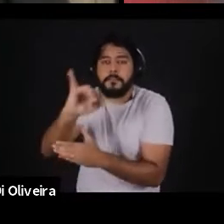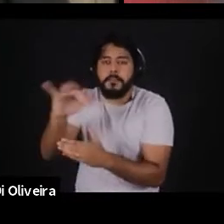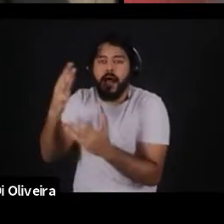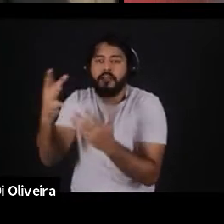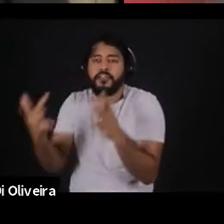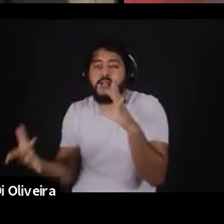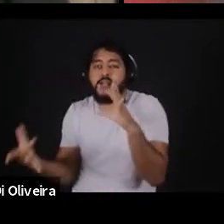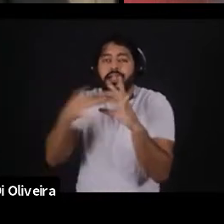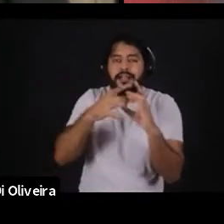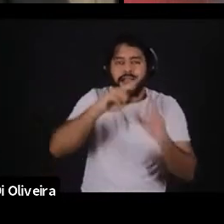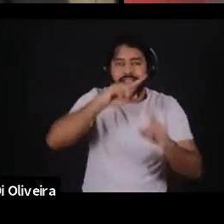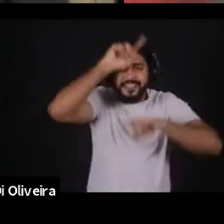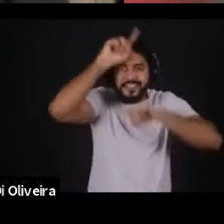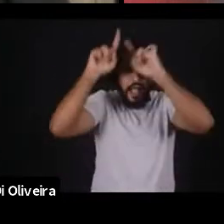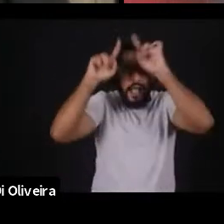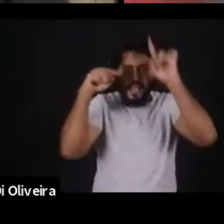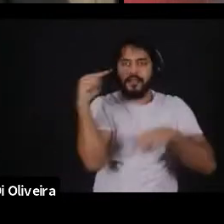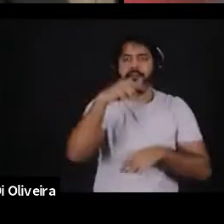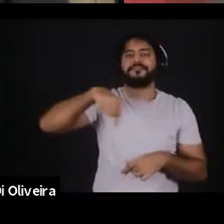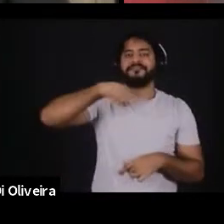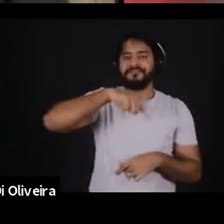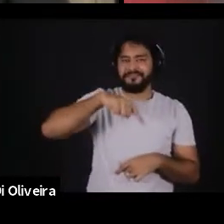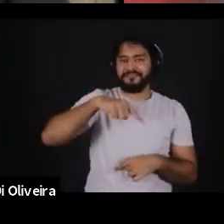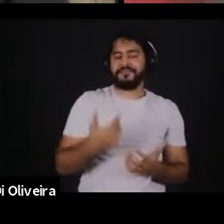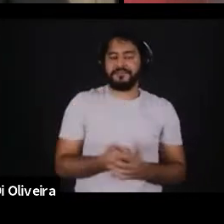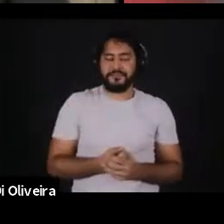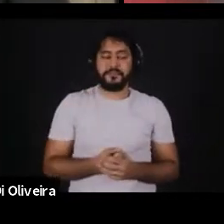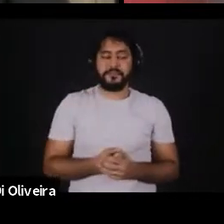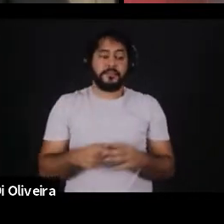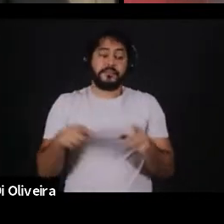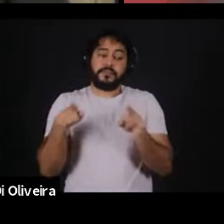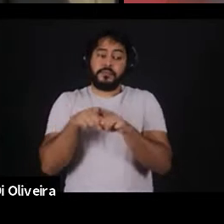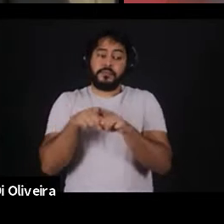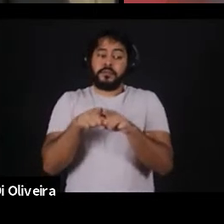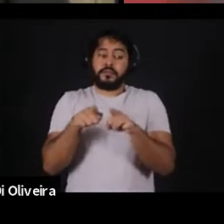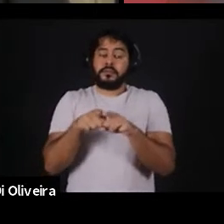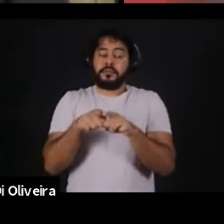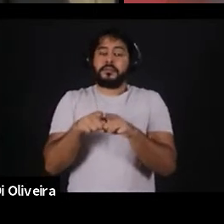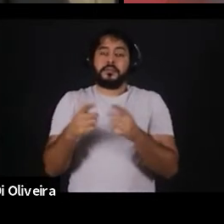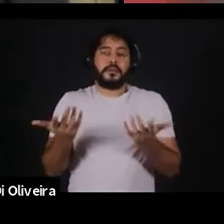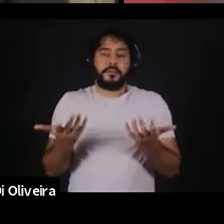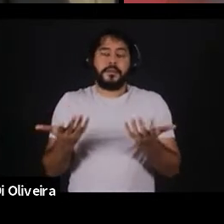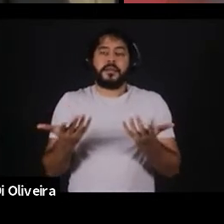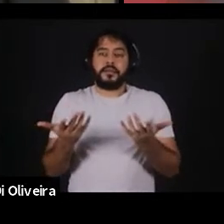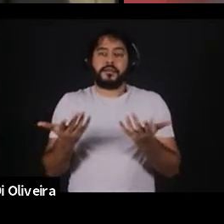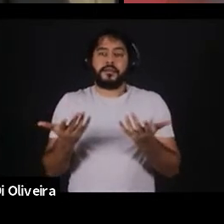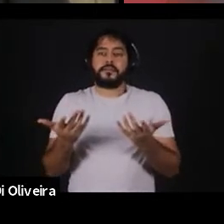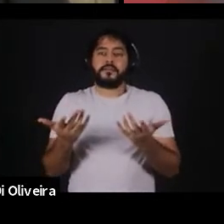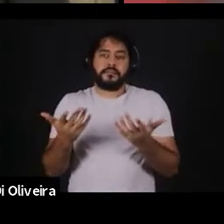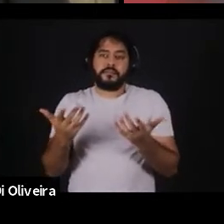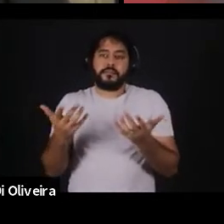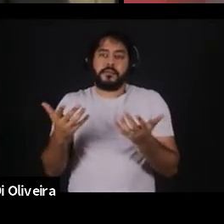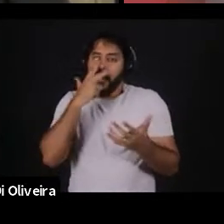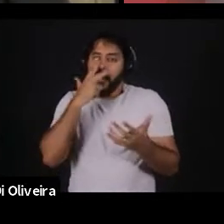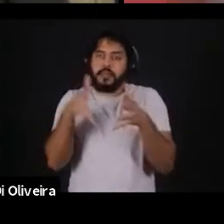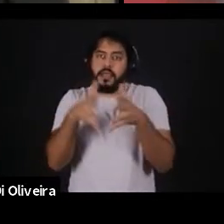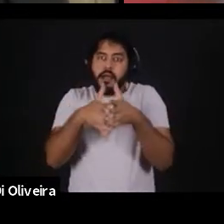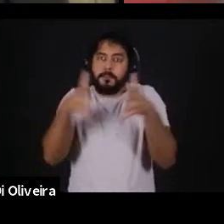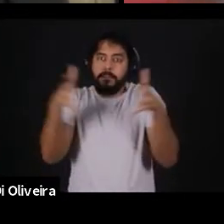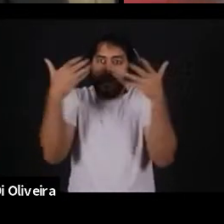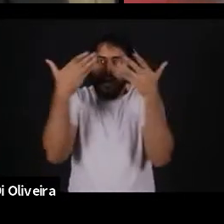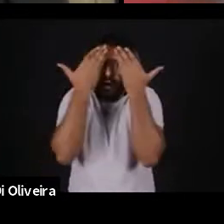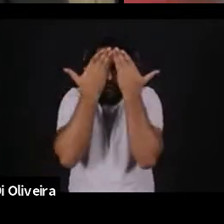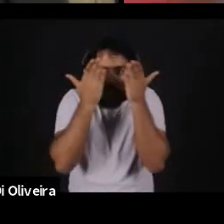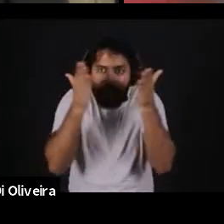alguma forma, assim, e jogar também para para um campo maior, assim. Eu sinto